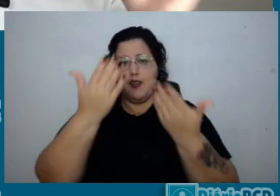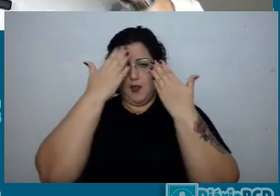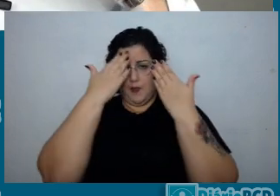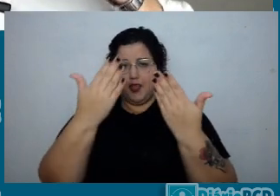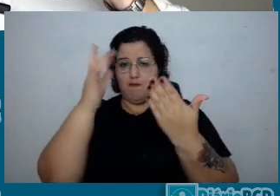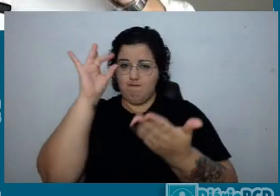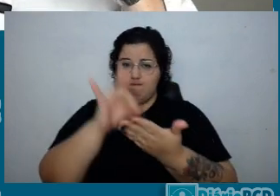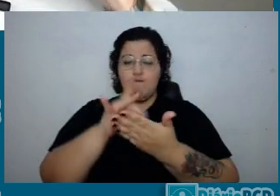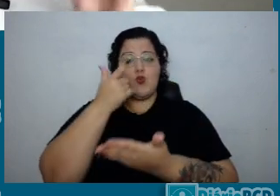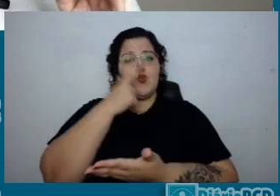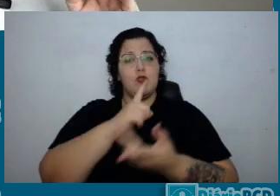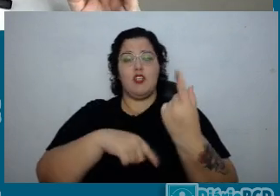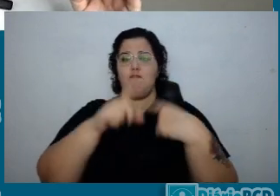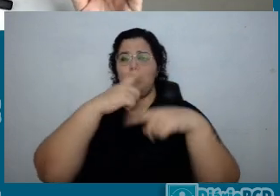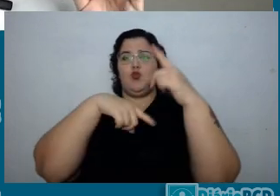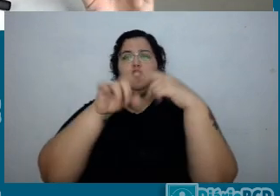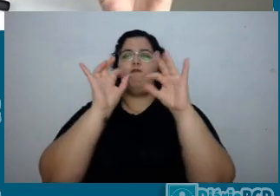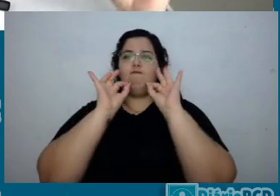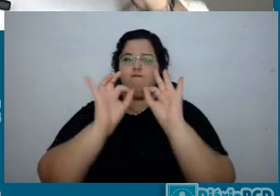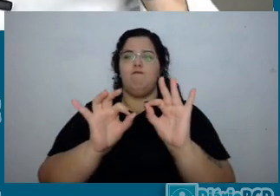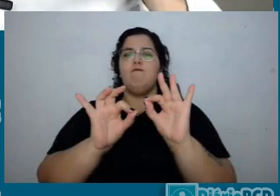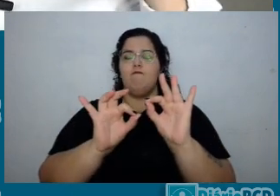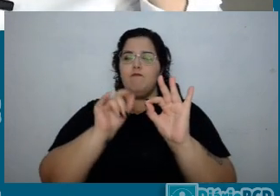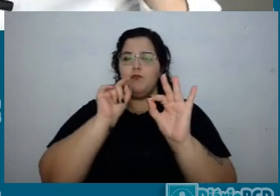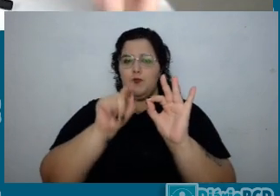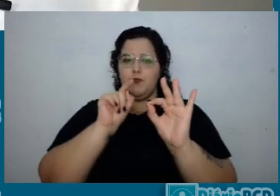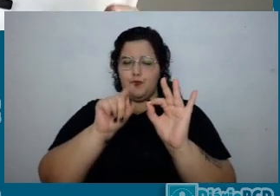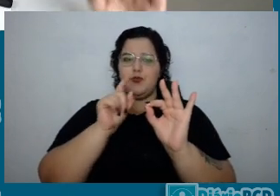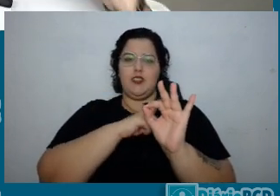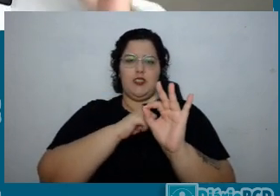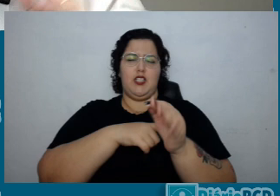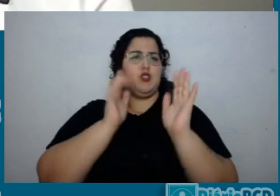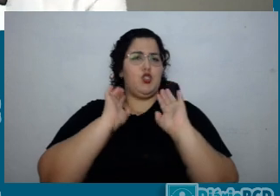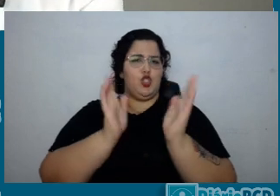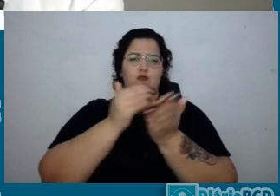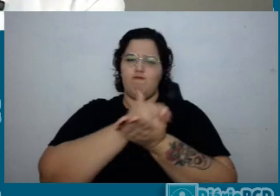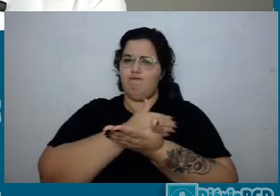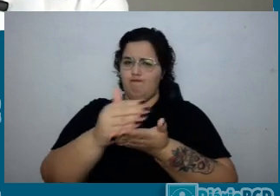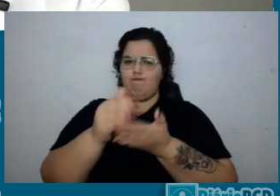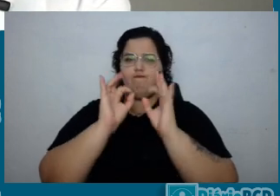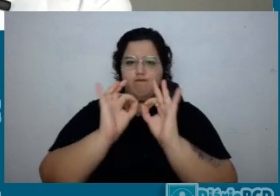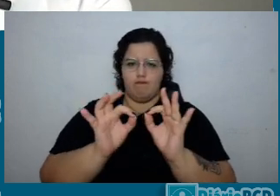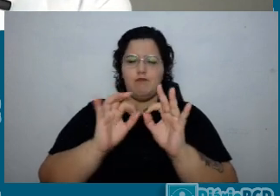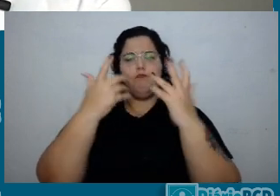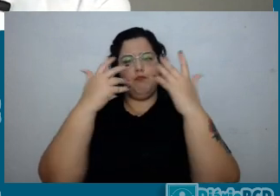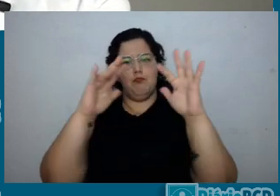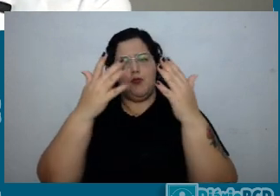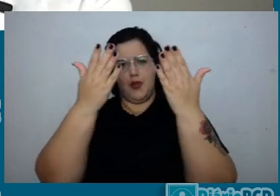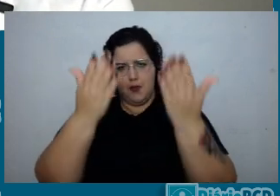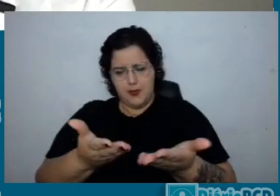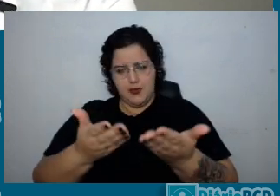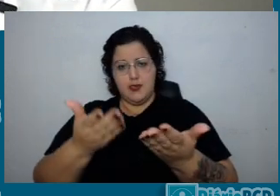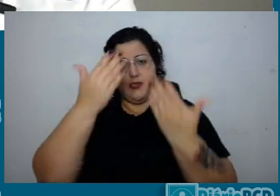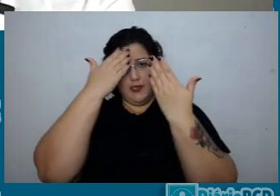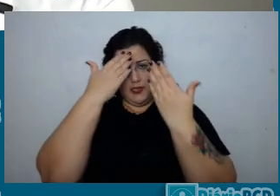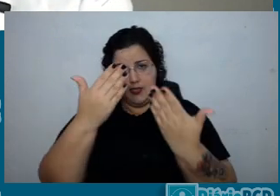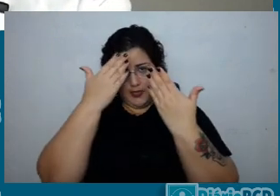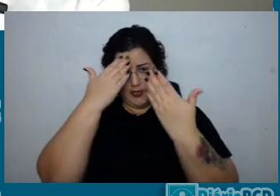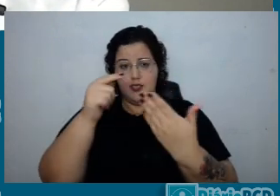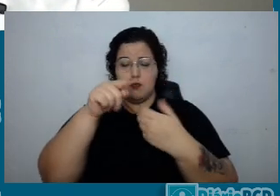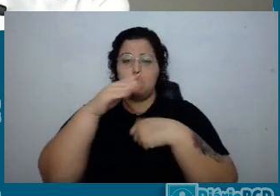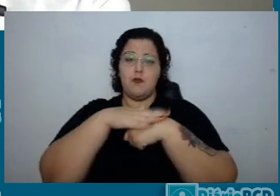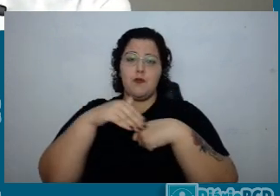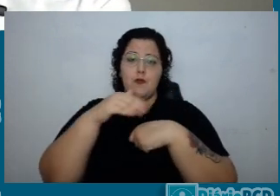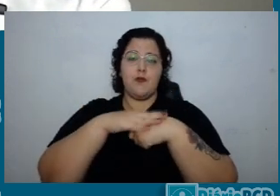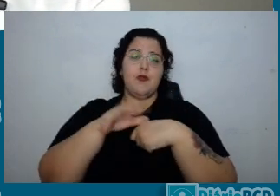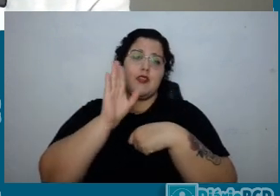conferência já é um sucesso. Antes de abertura, já é um sucesso. Eu quero te parabenizar e agradecer pelo